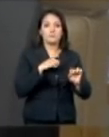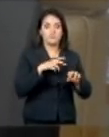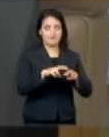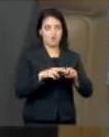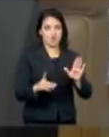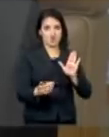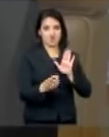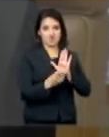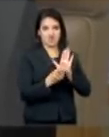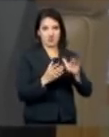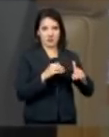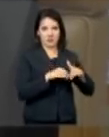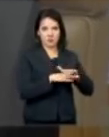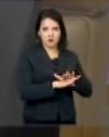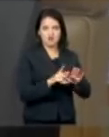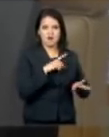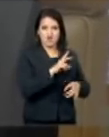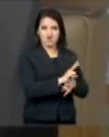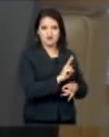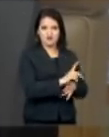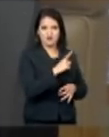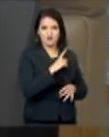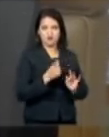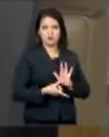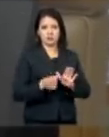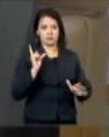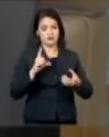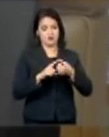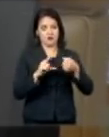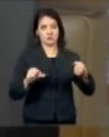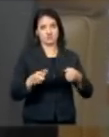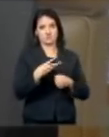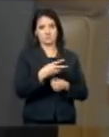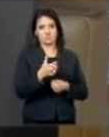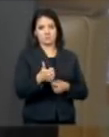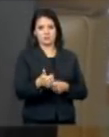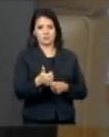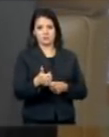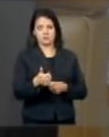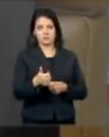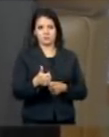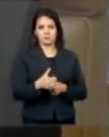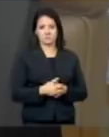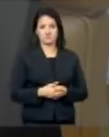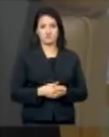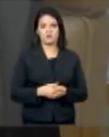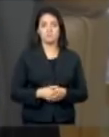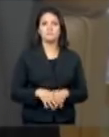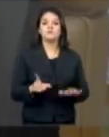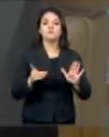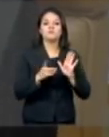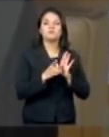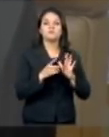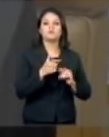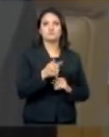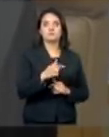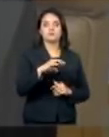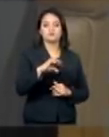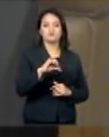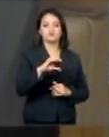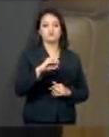a que se refere a que se referia o artigo 31 do decreto 70 e 90 99 de